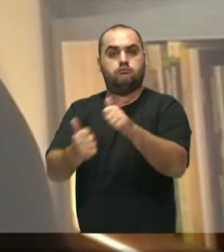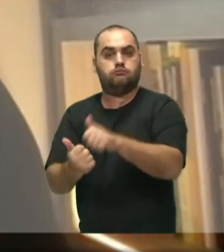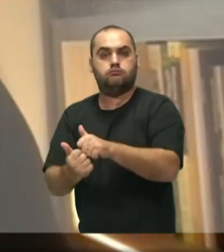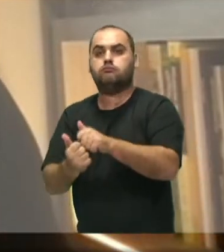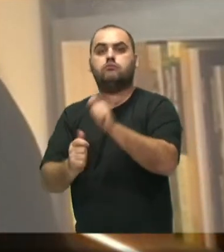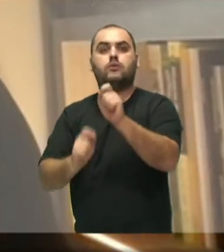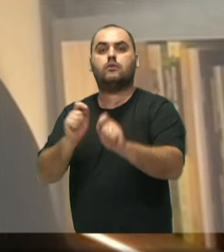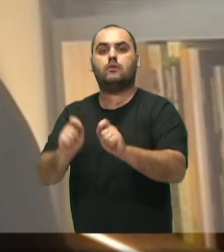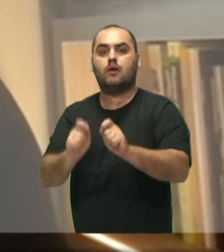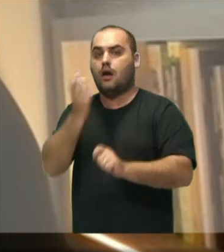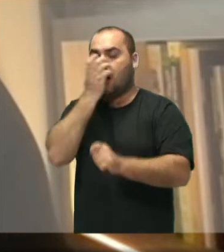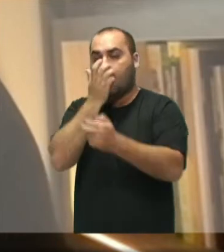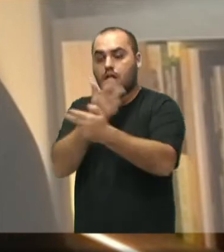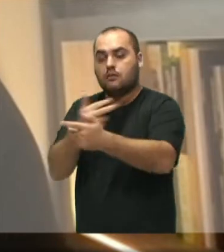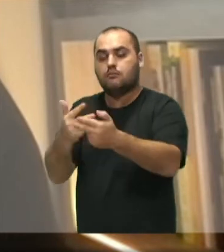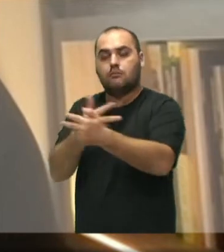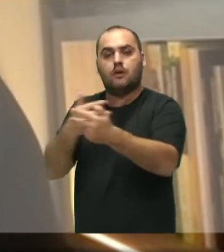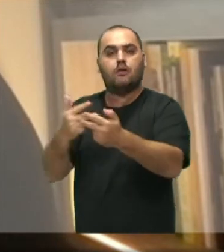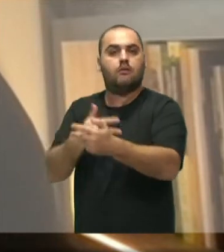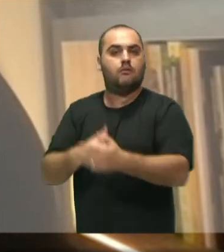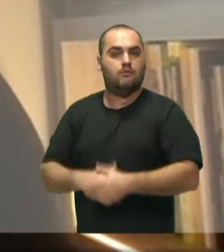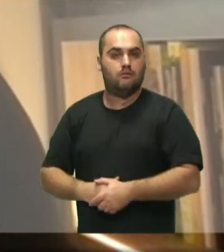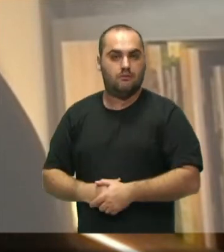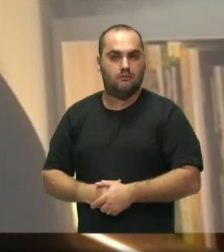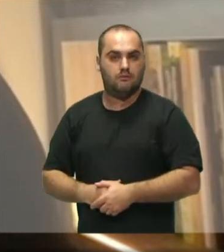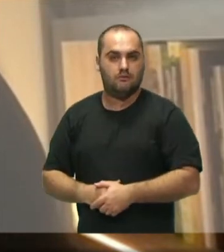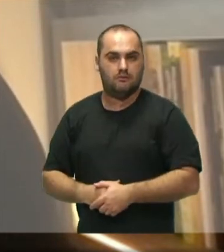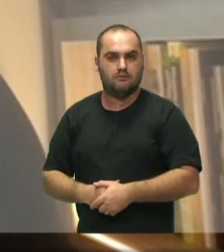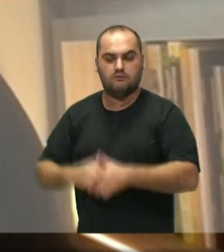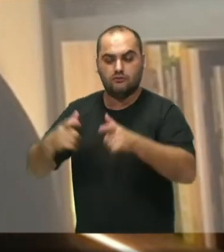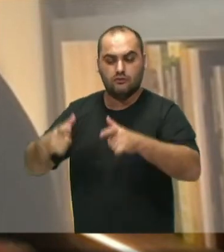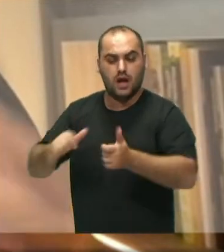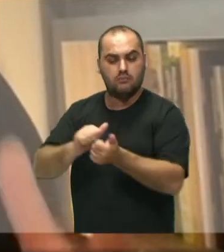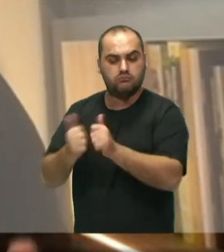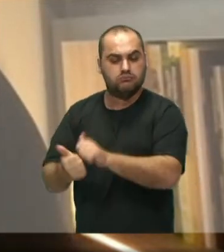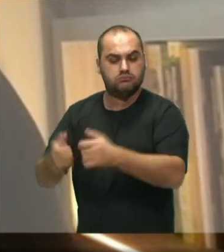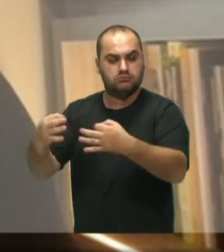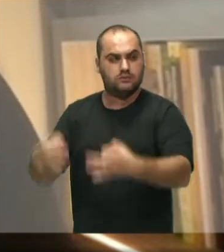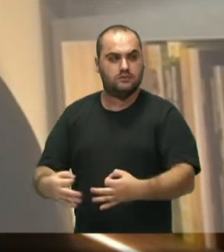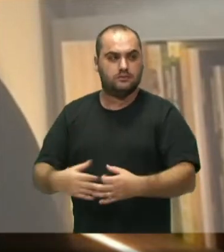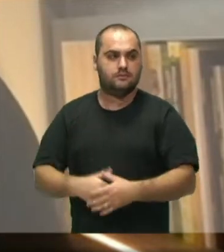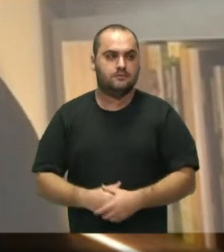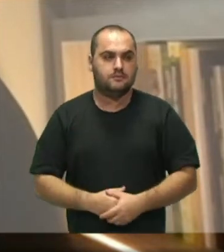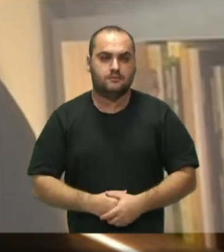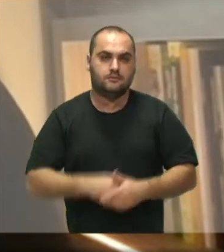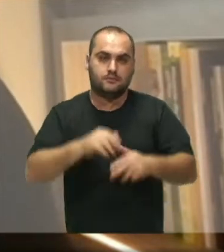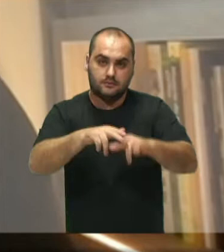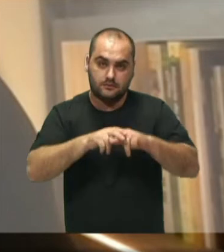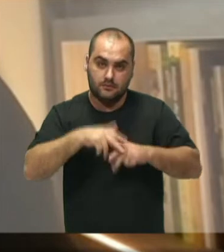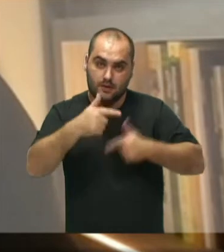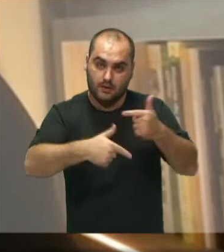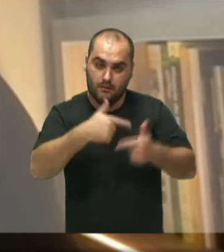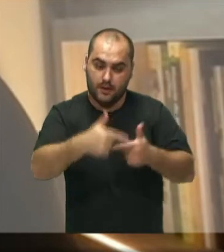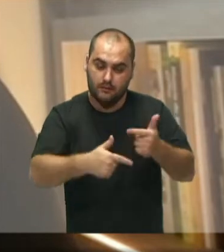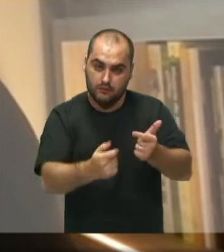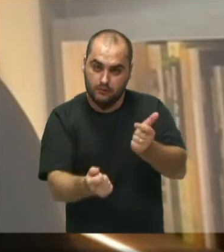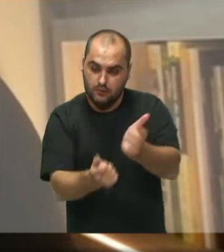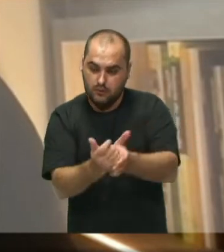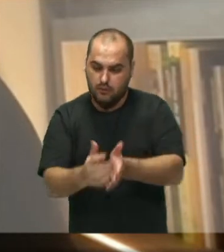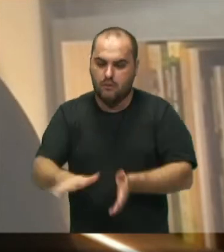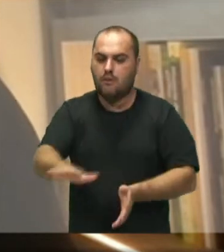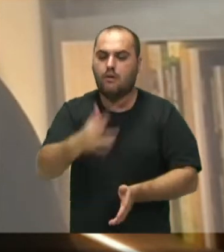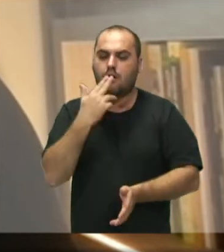ao animalzinho de estimação A então é a demanda surgiu daí a gente